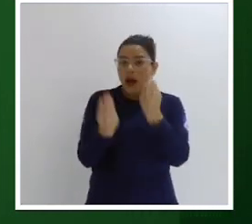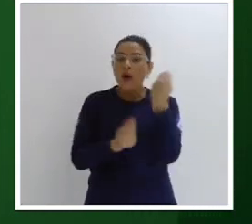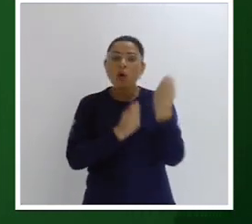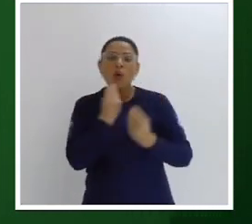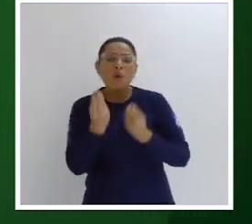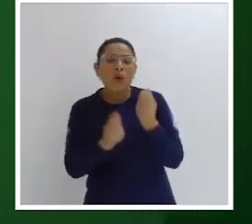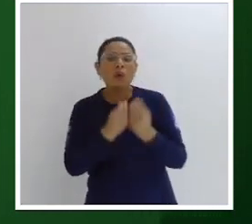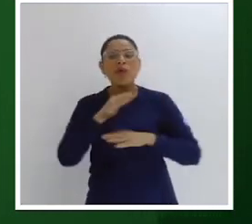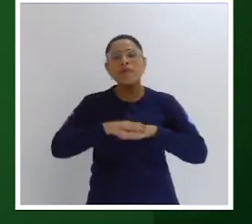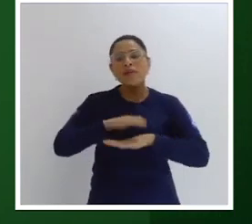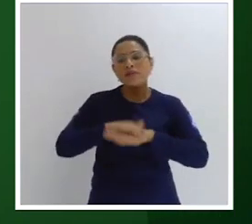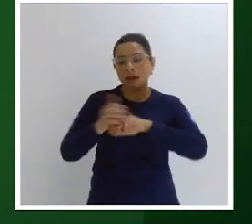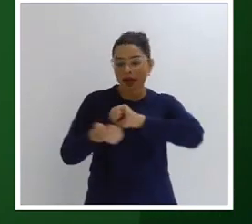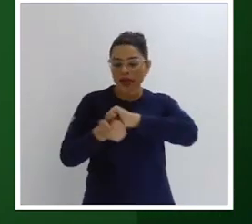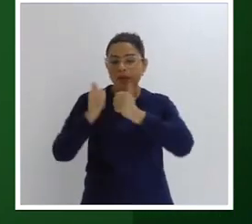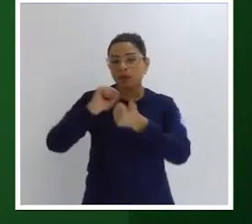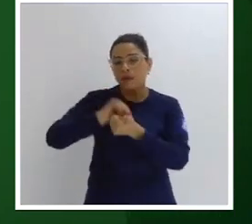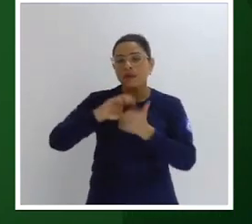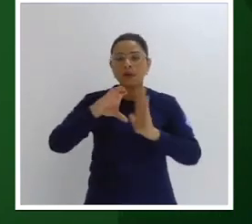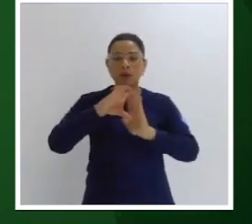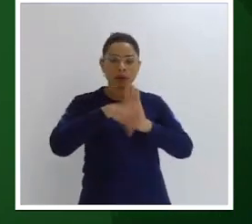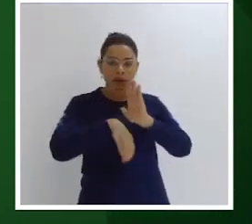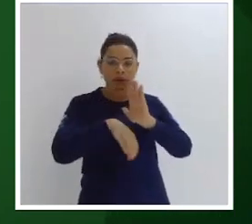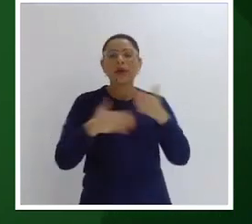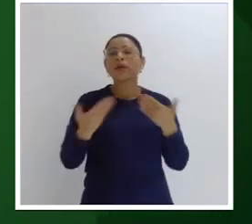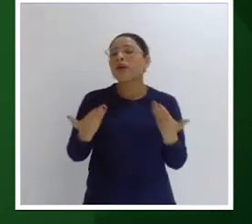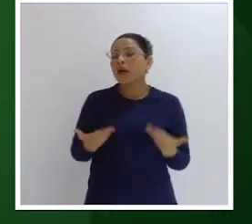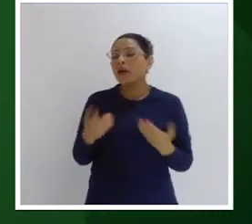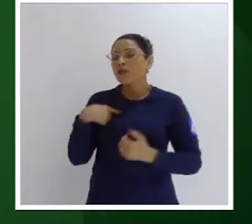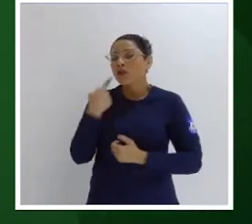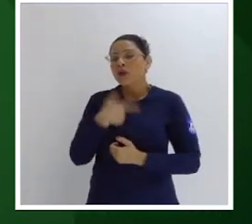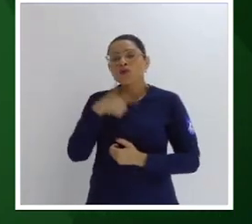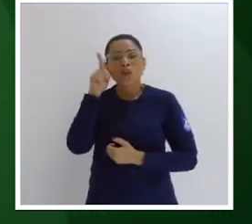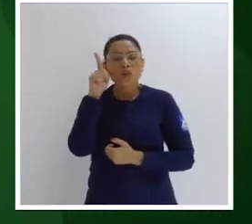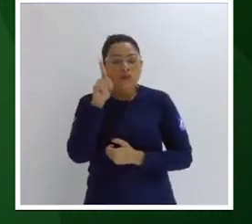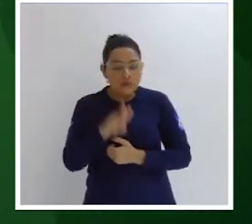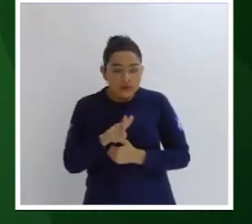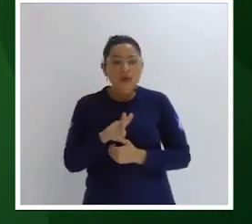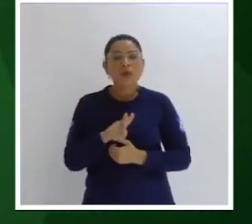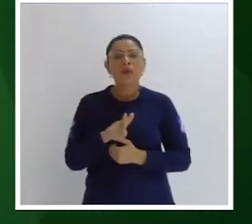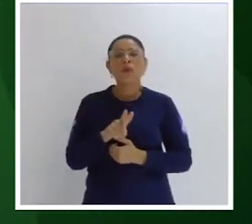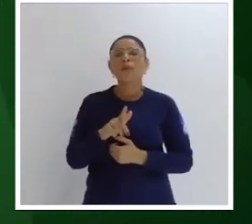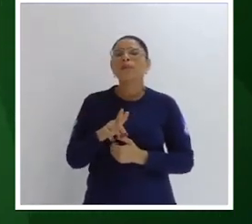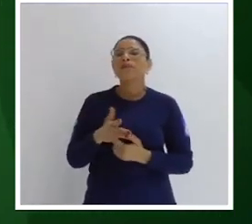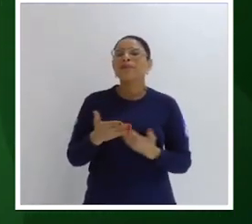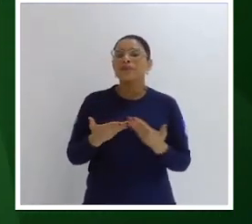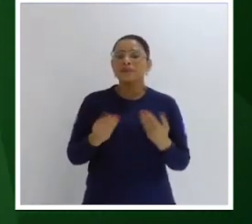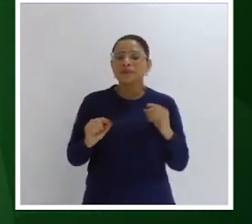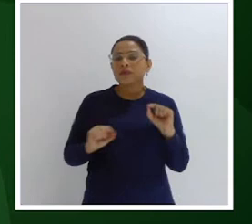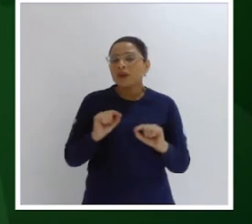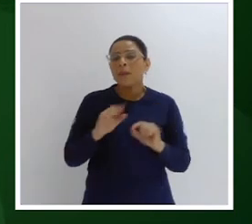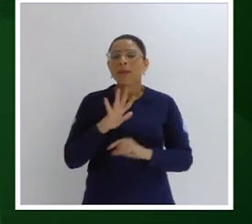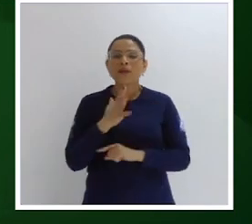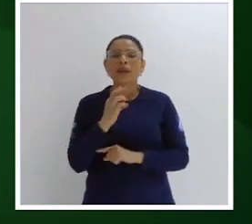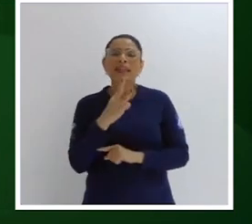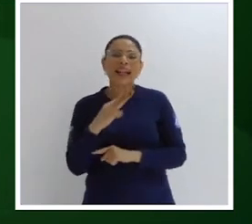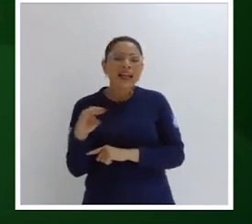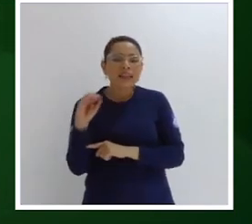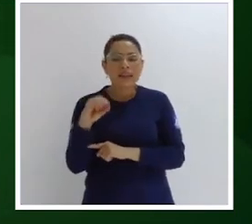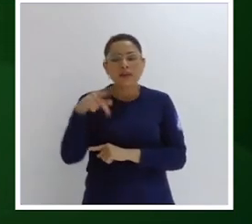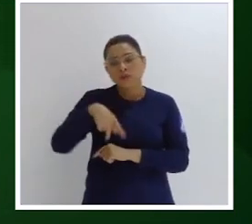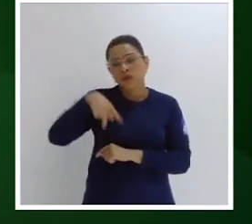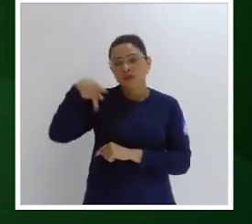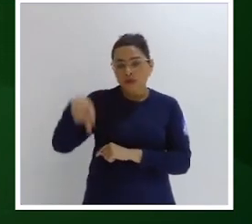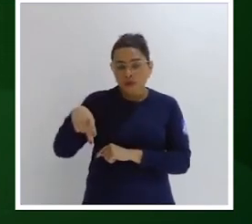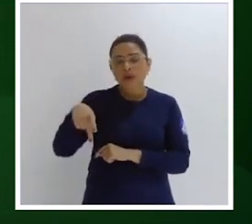como fazer adaptação curricular nós atingimos de modo síncrono presentes docentes mas